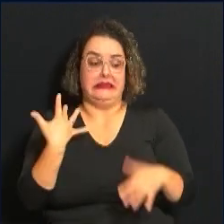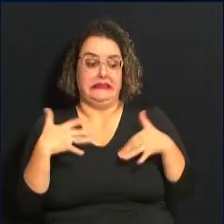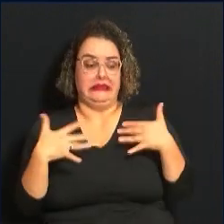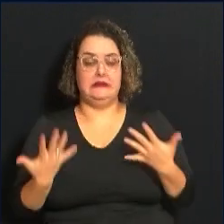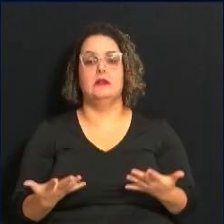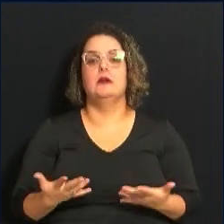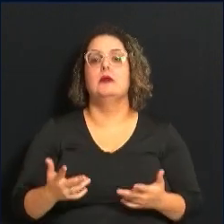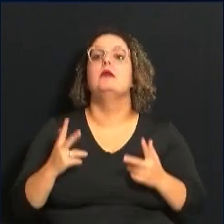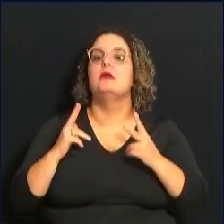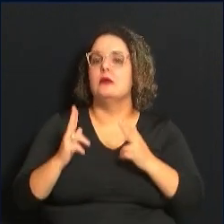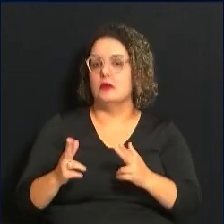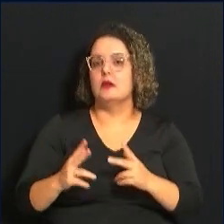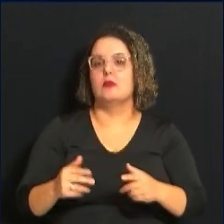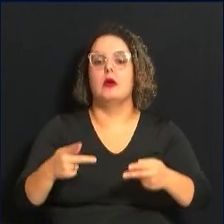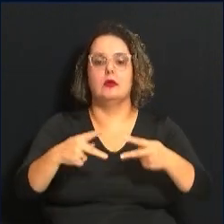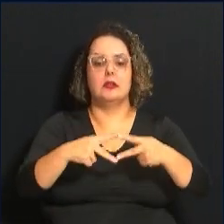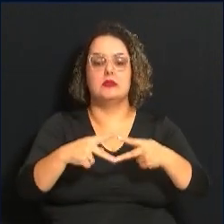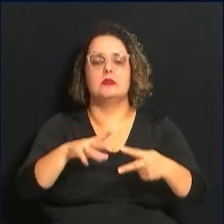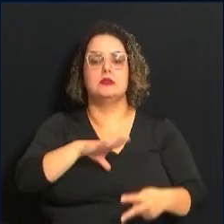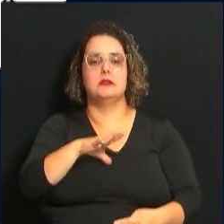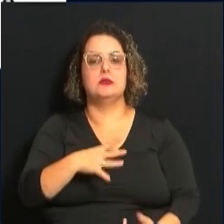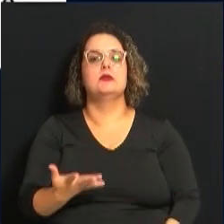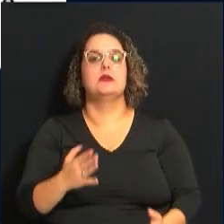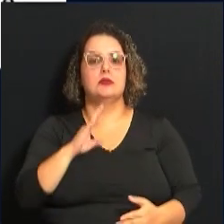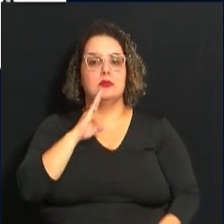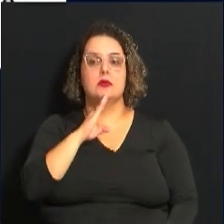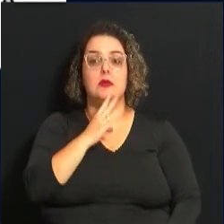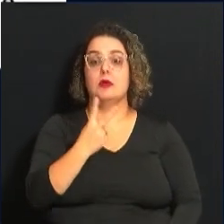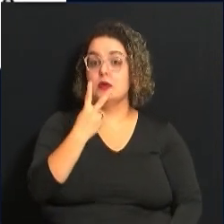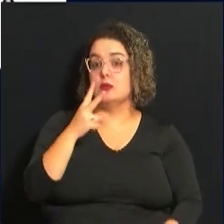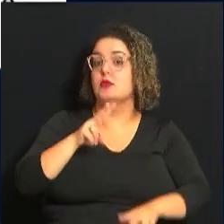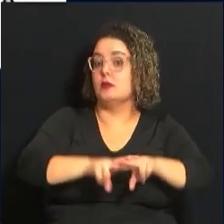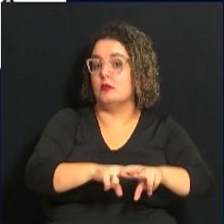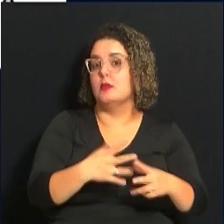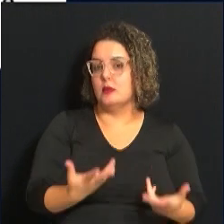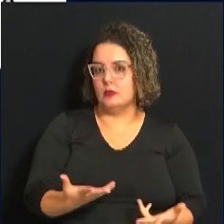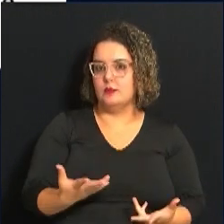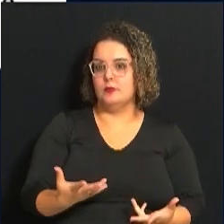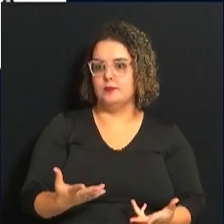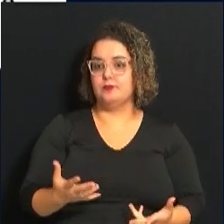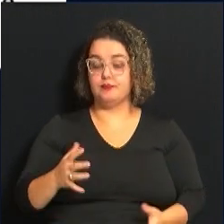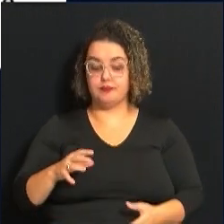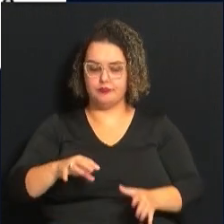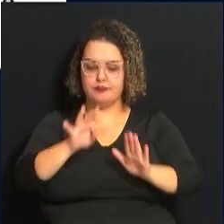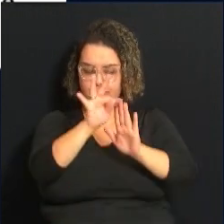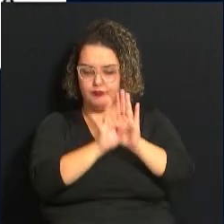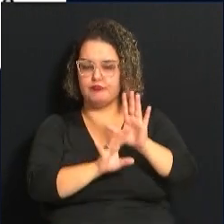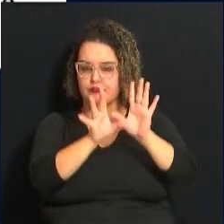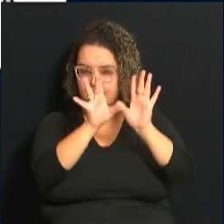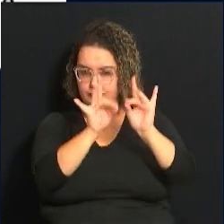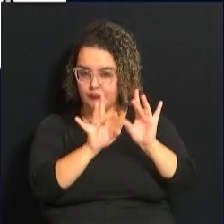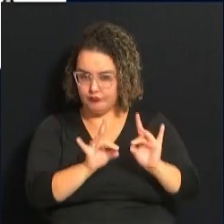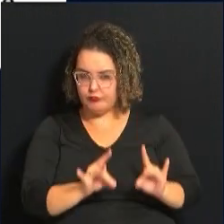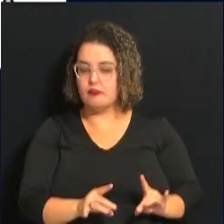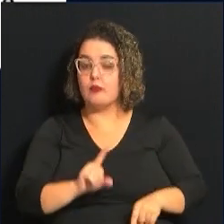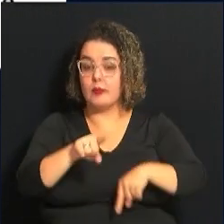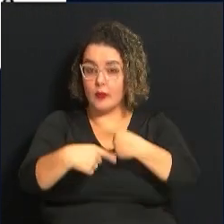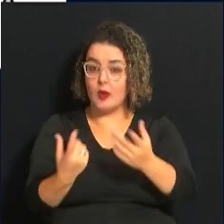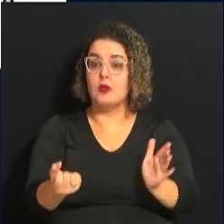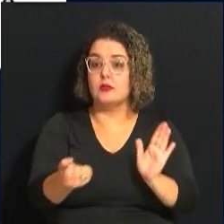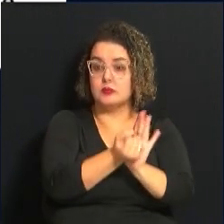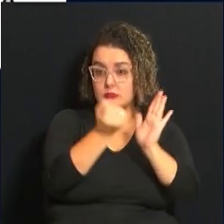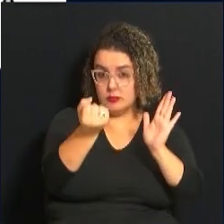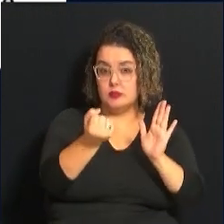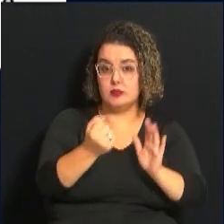em Paulínia. 2 pessoas foram presas. Além da suástica, o texto detalha outros símbolos que fazem